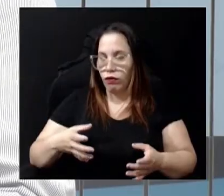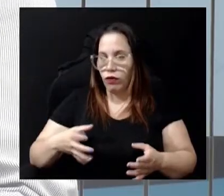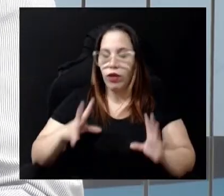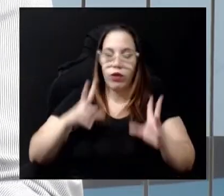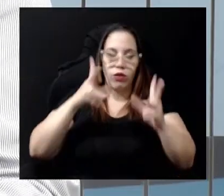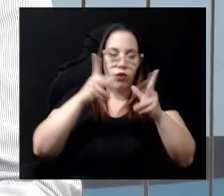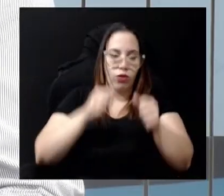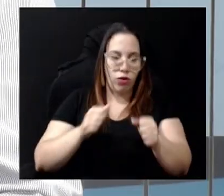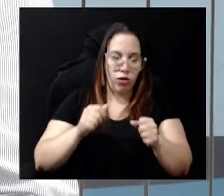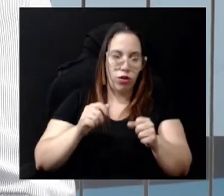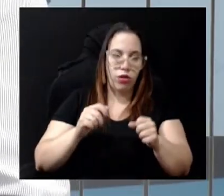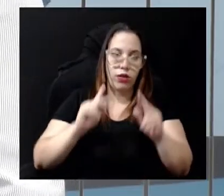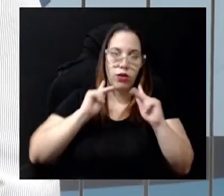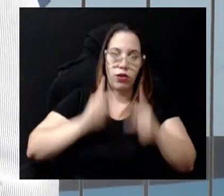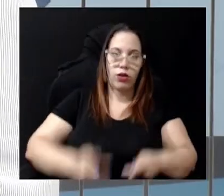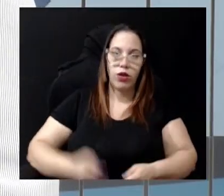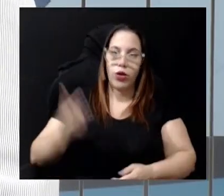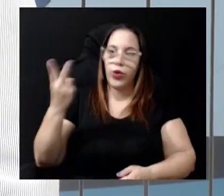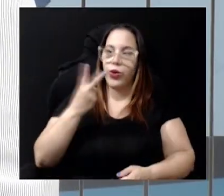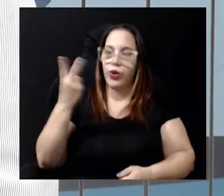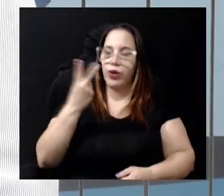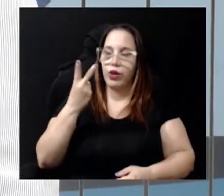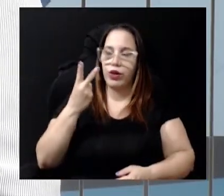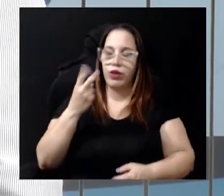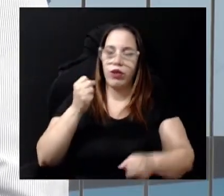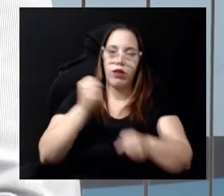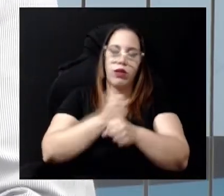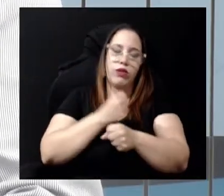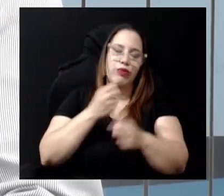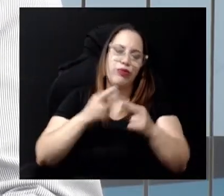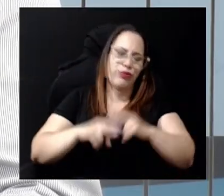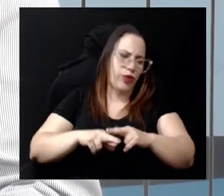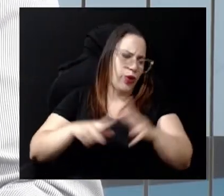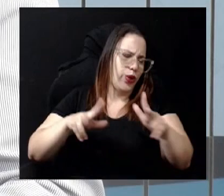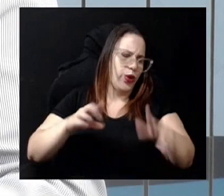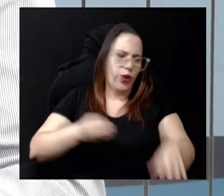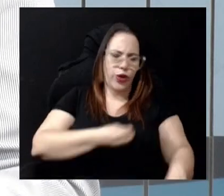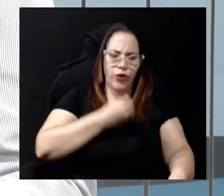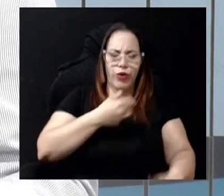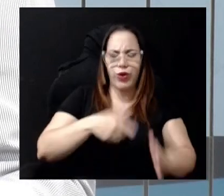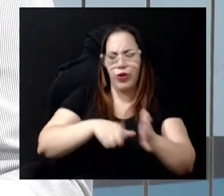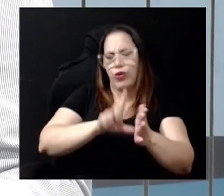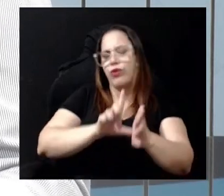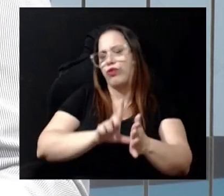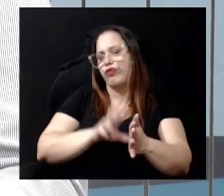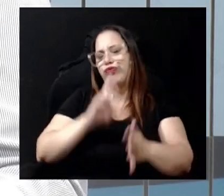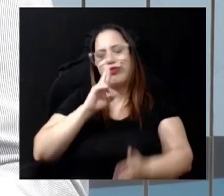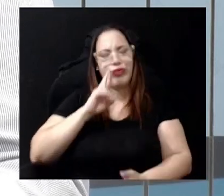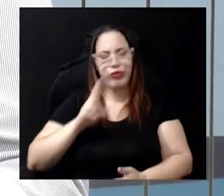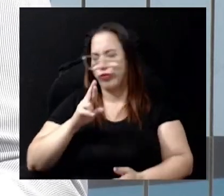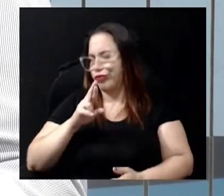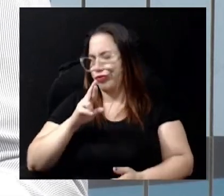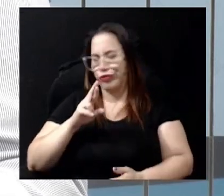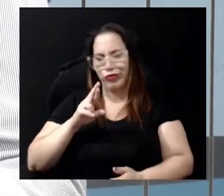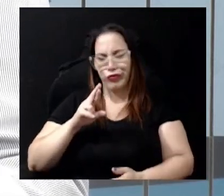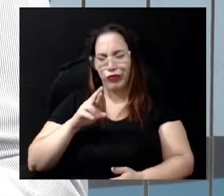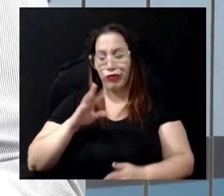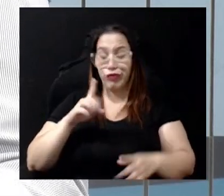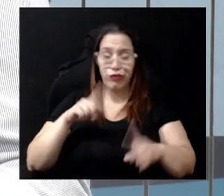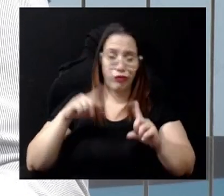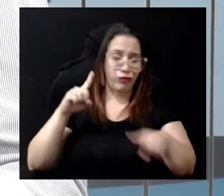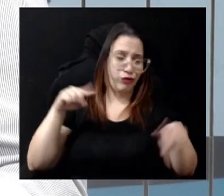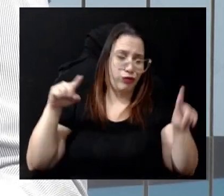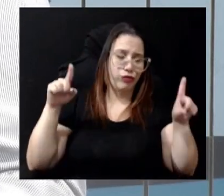2 anos muito diferentes de tudo que a gente já viveu antes. Atípico, portanto, com realidades absolutamente distintas dentro dessa